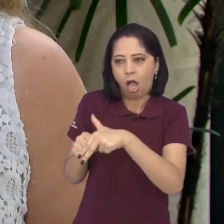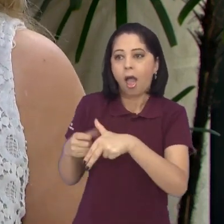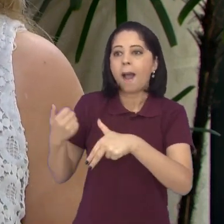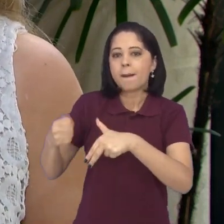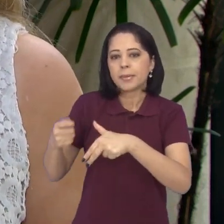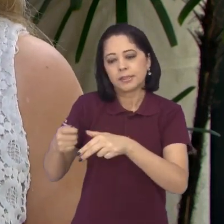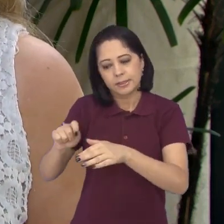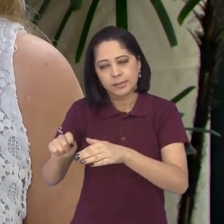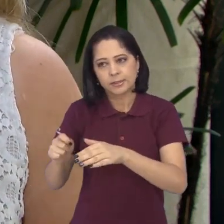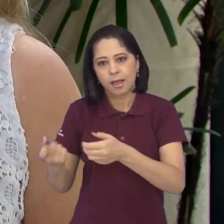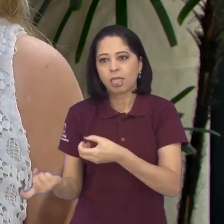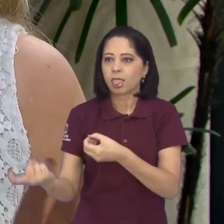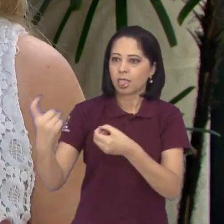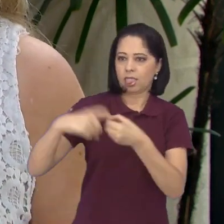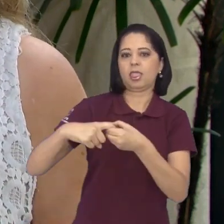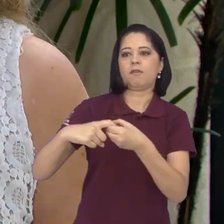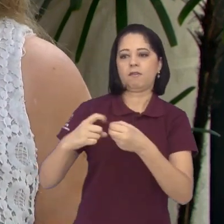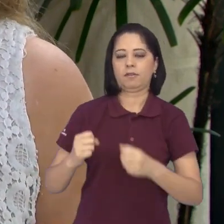indevidamente